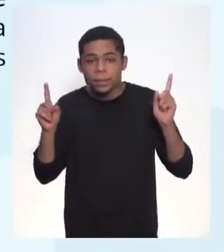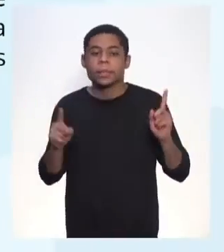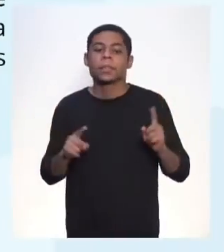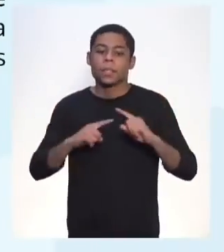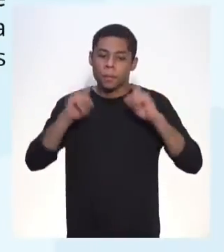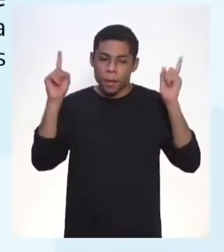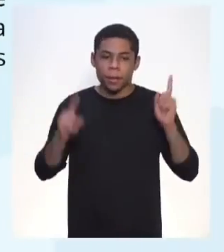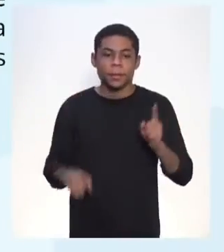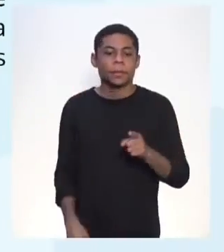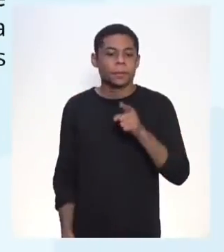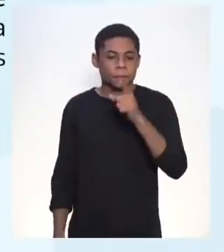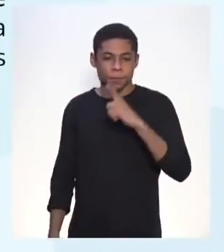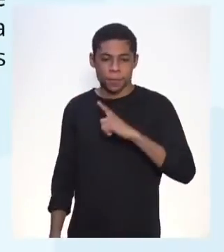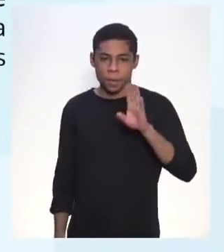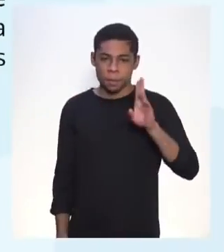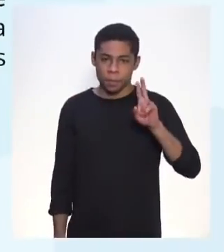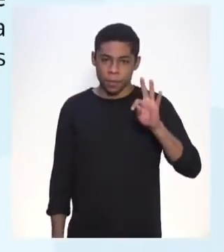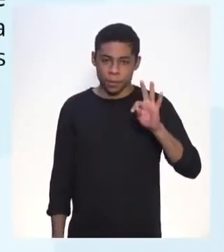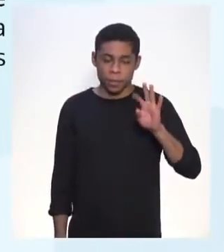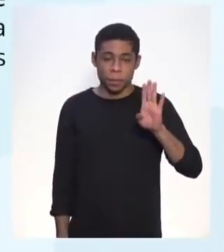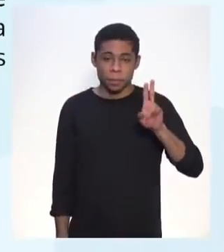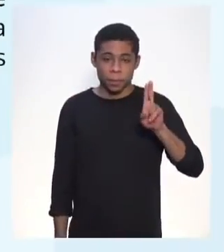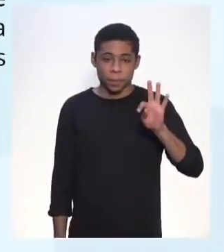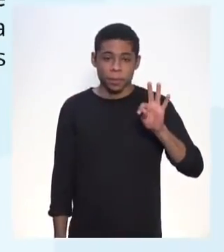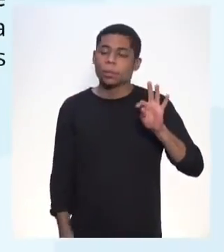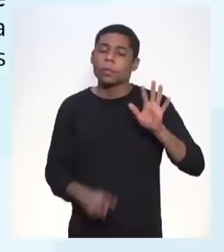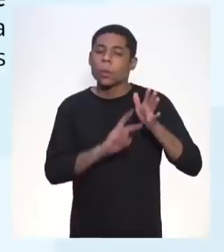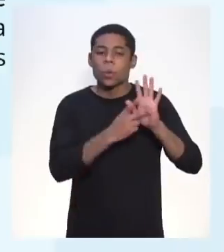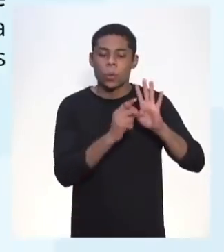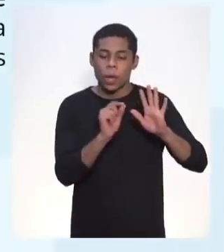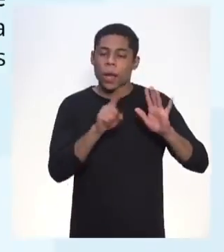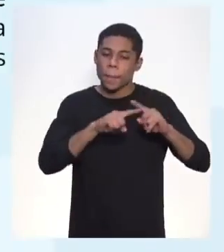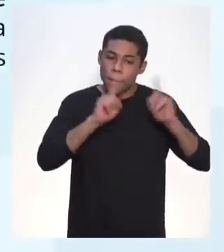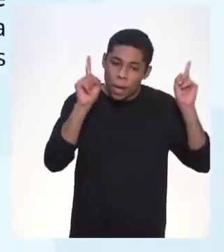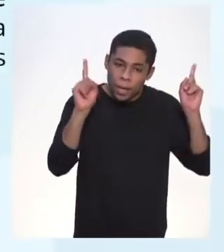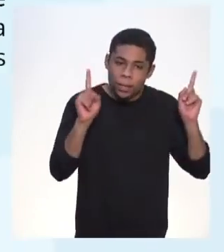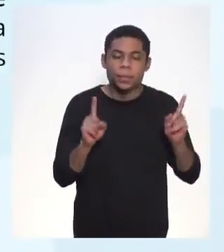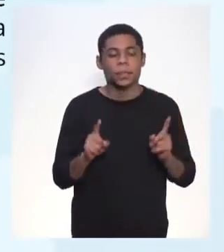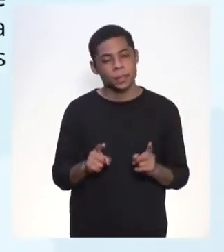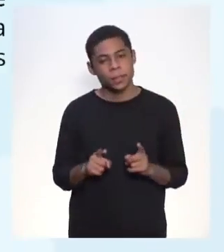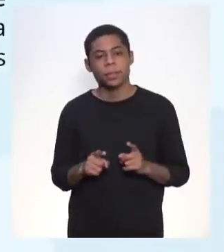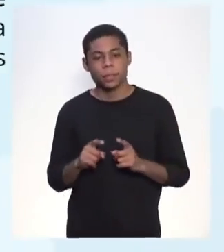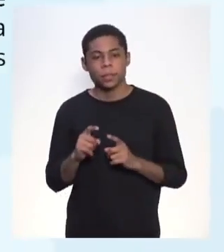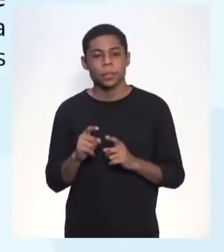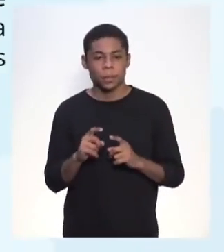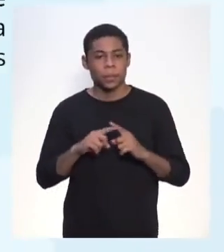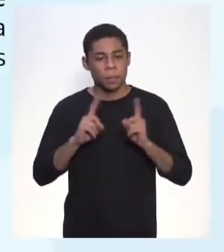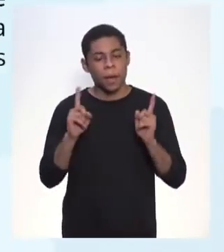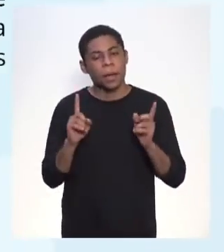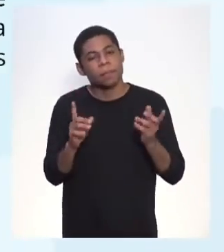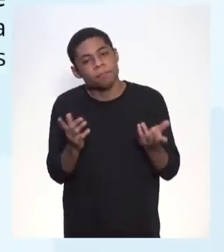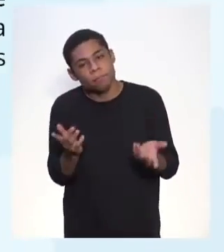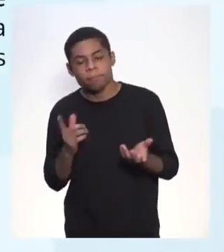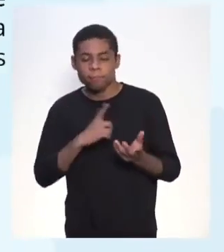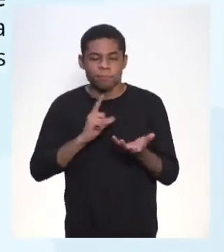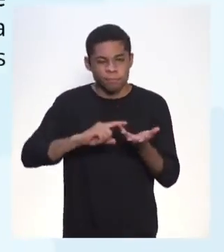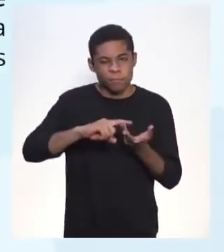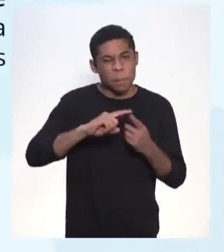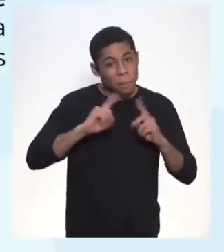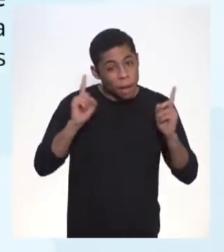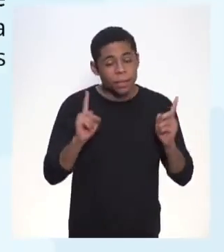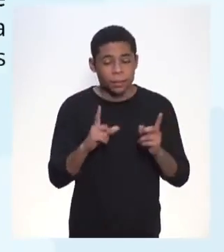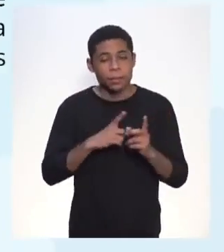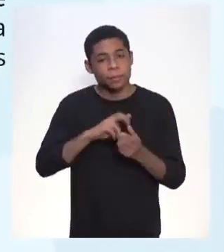lá, apareceu aqui um but. Esse but também indica contraste, né, Ed? Mas, porém, contudo, todavia, entretanto.